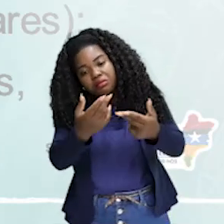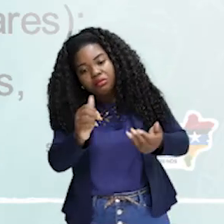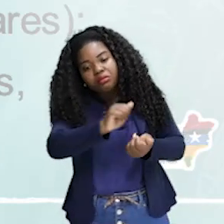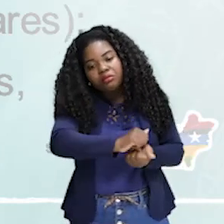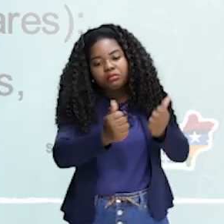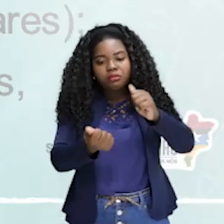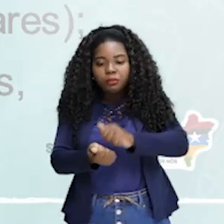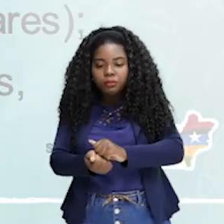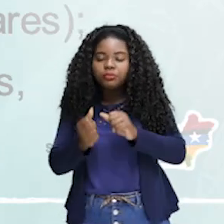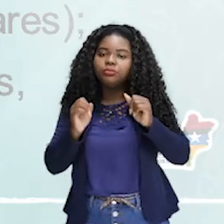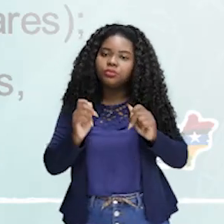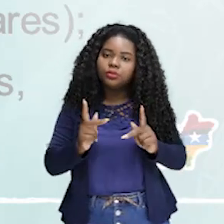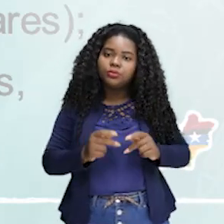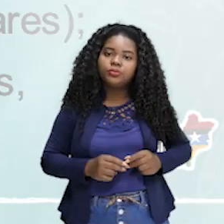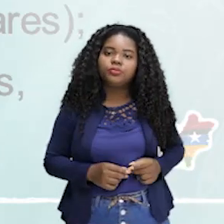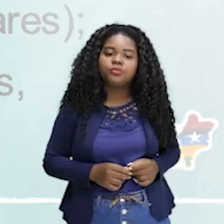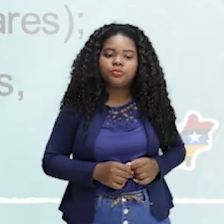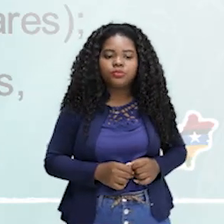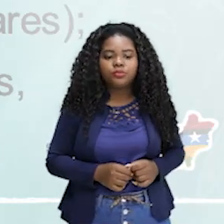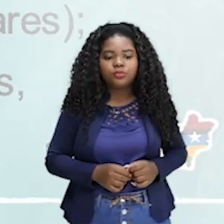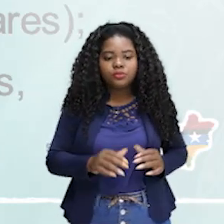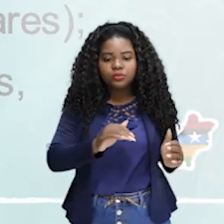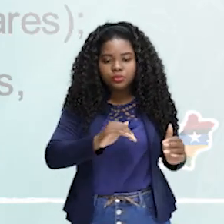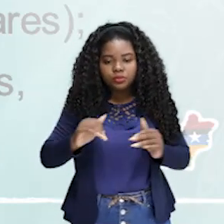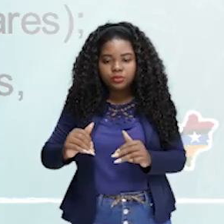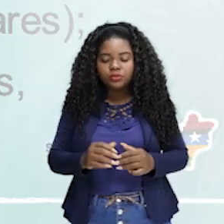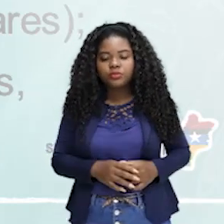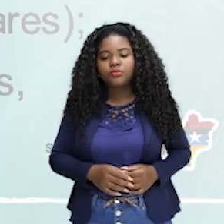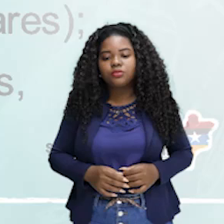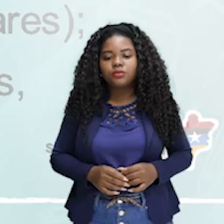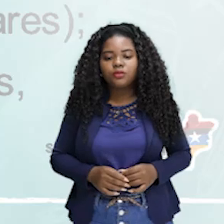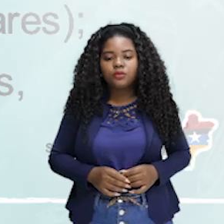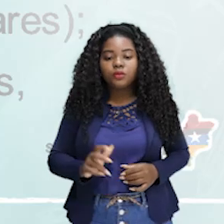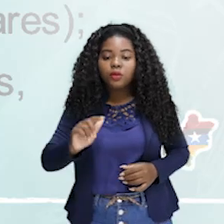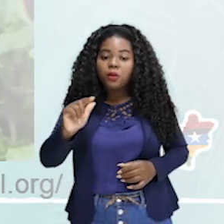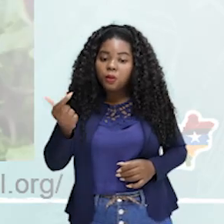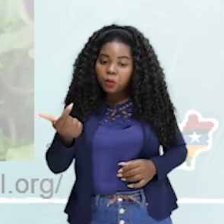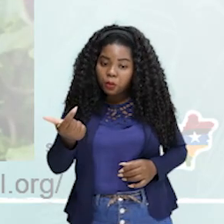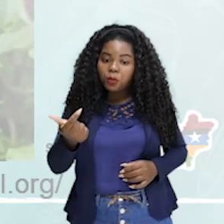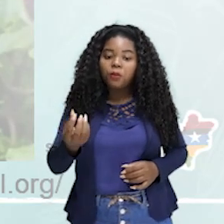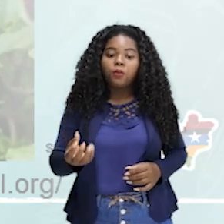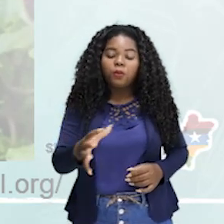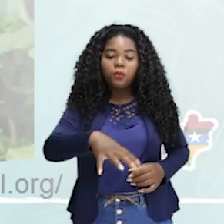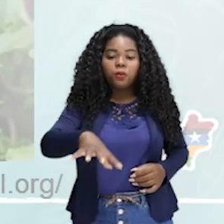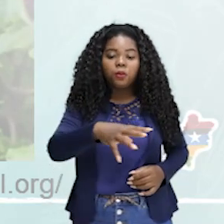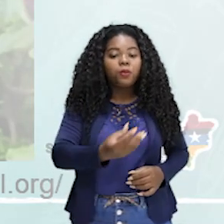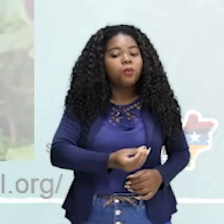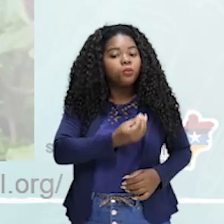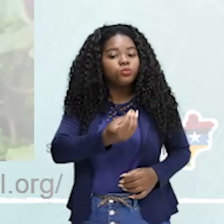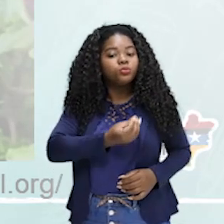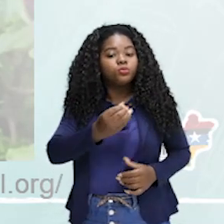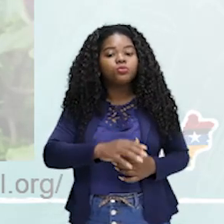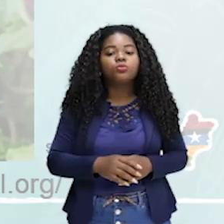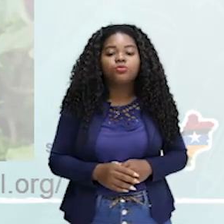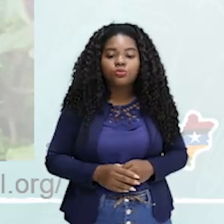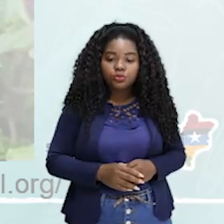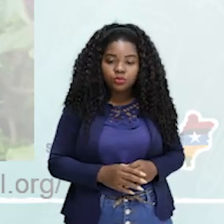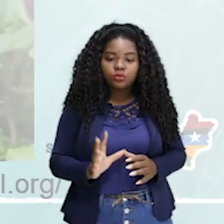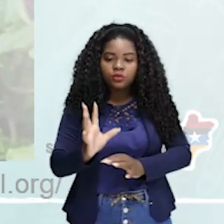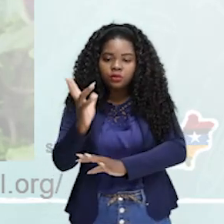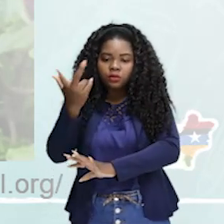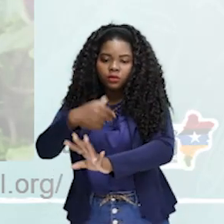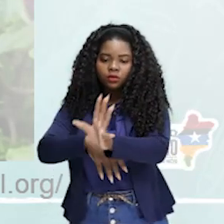raposas, entre outros animais. Bora evoluir? Olha aí, ó. Próximo bioma, galera. Floresta temperada. Marcos, por que tem esse